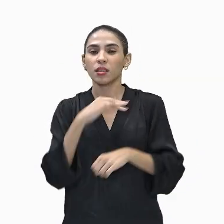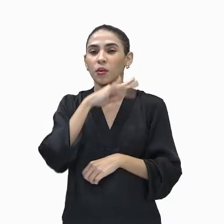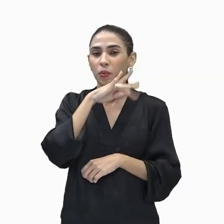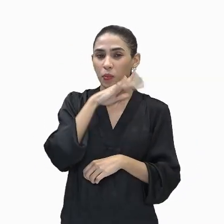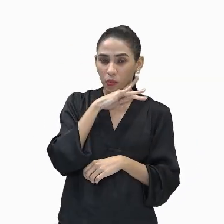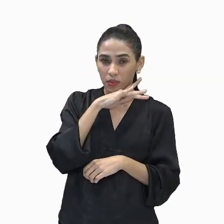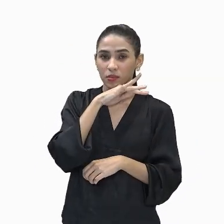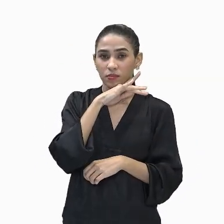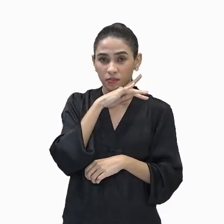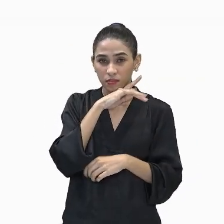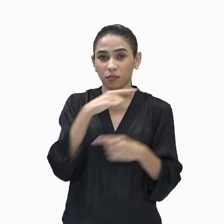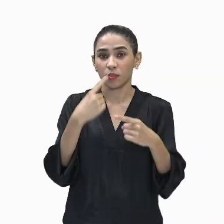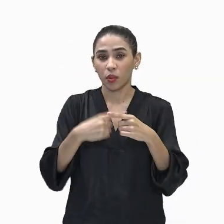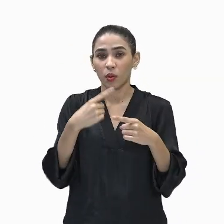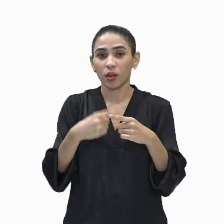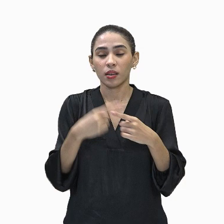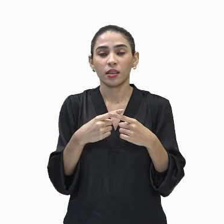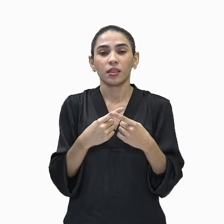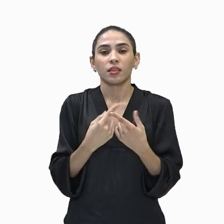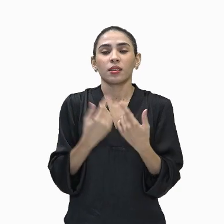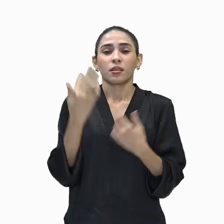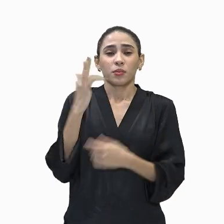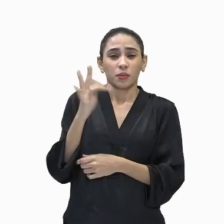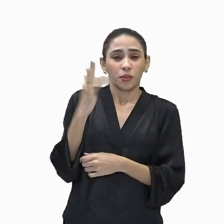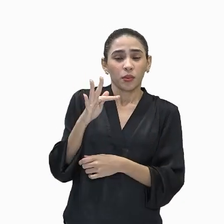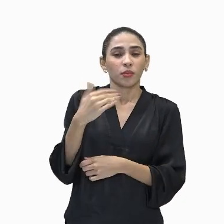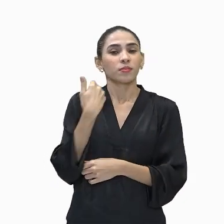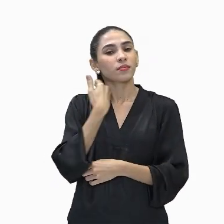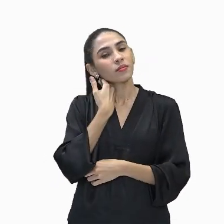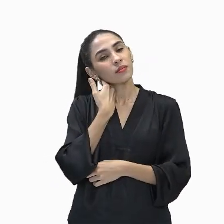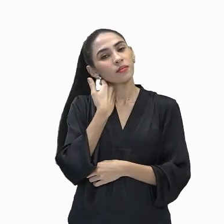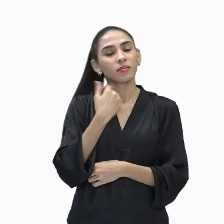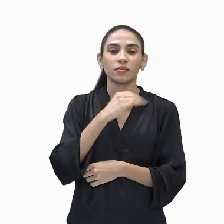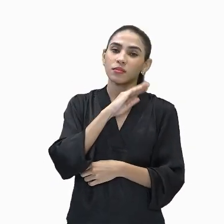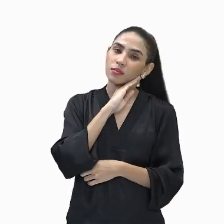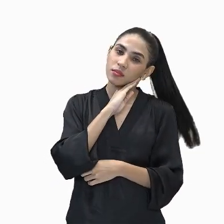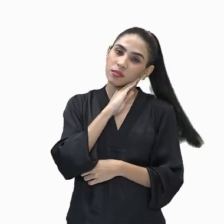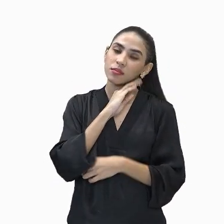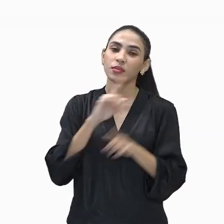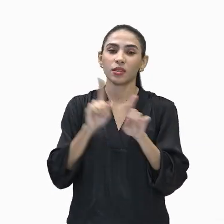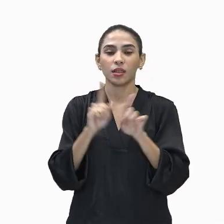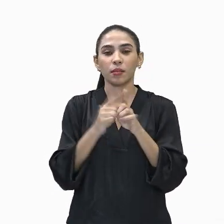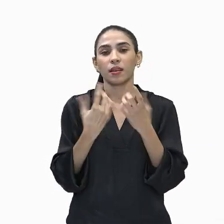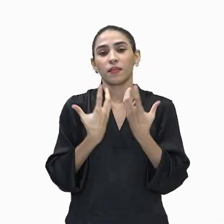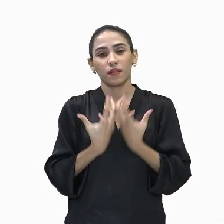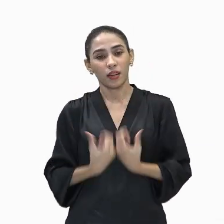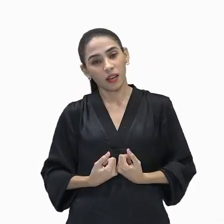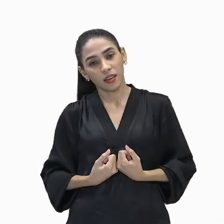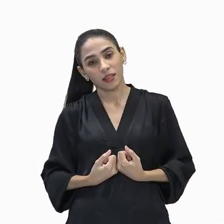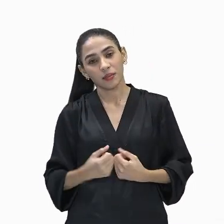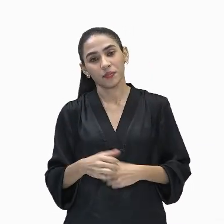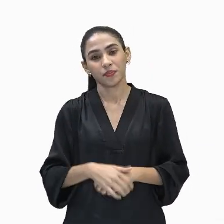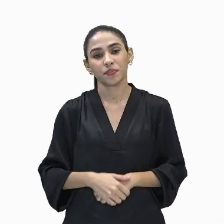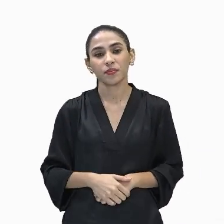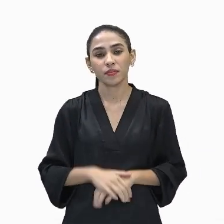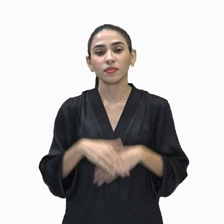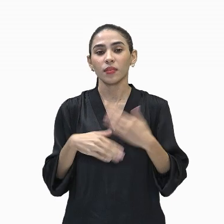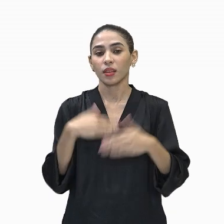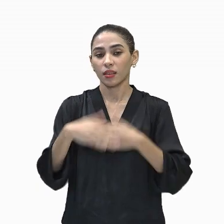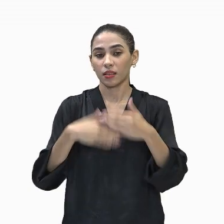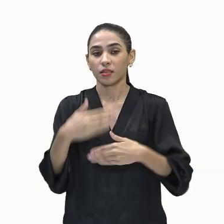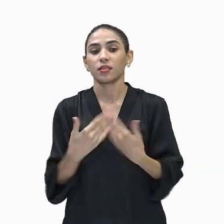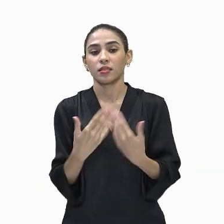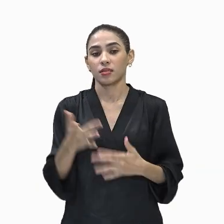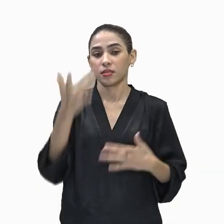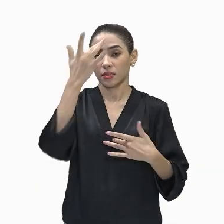muito a pessoa porque ela fica com muitas dores, febre muito alta, né? Fica muito debilitada. Então a pessoa que desenvolveu a malária,